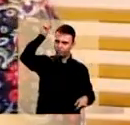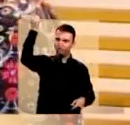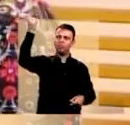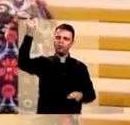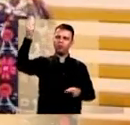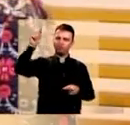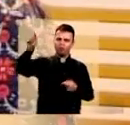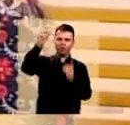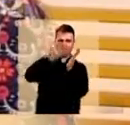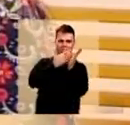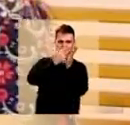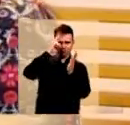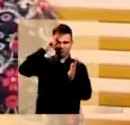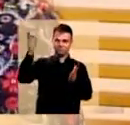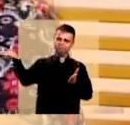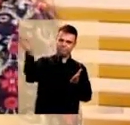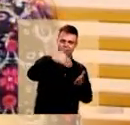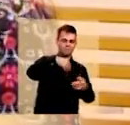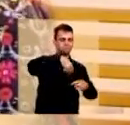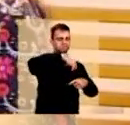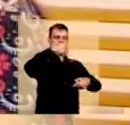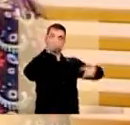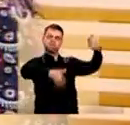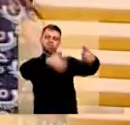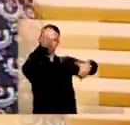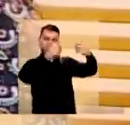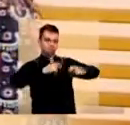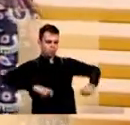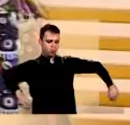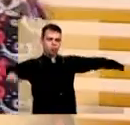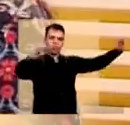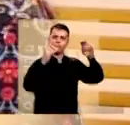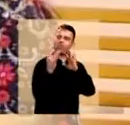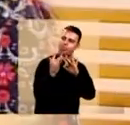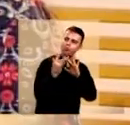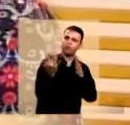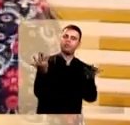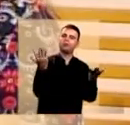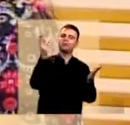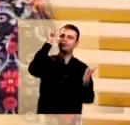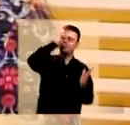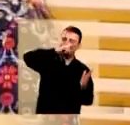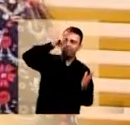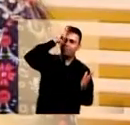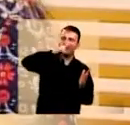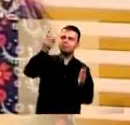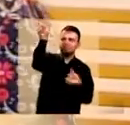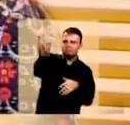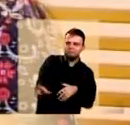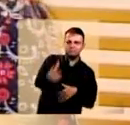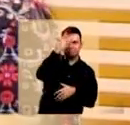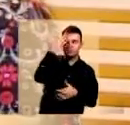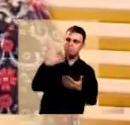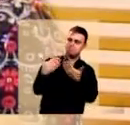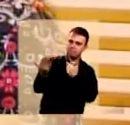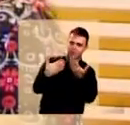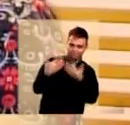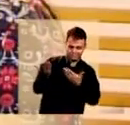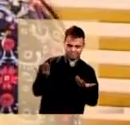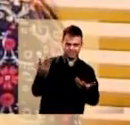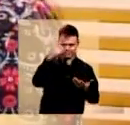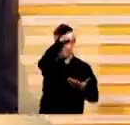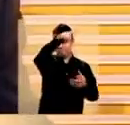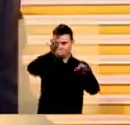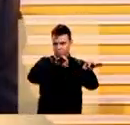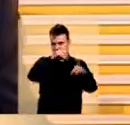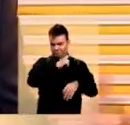para conversar com eles sobre o livro que eles estão lendo. Então, eles têm o contato com a história e com o autor, dentro do Juventudes. E